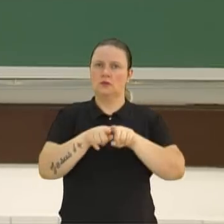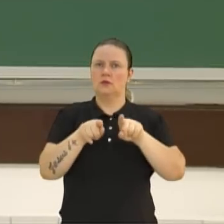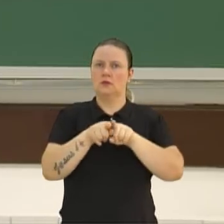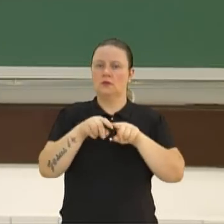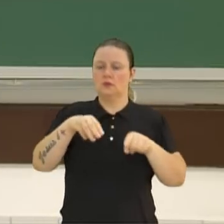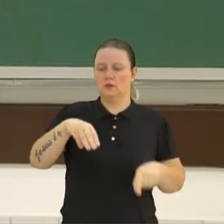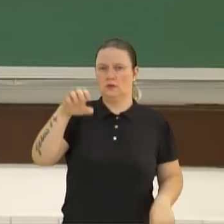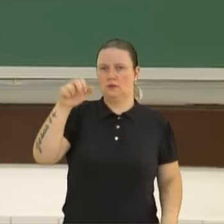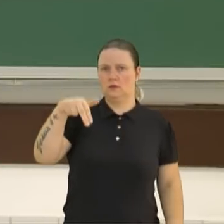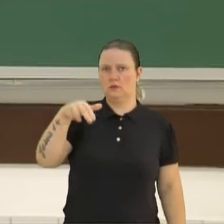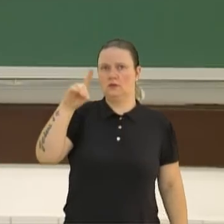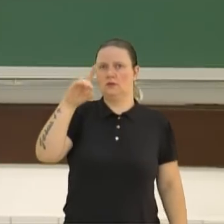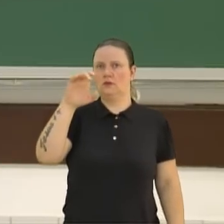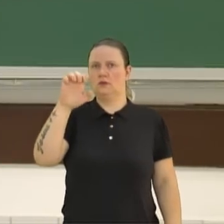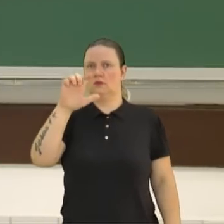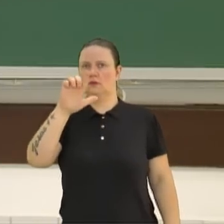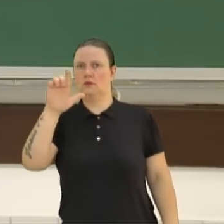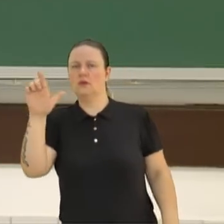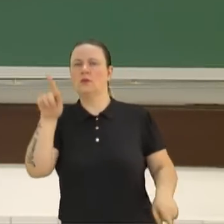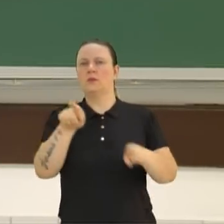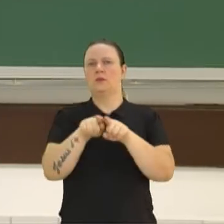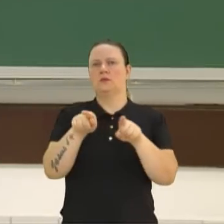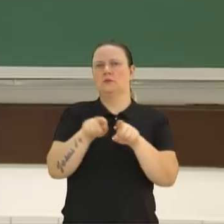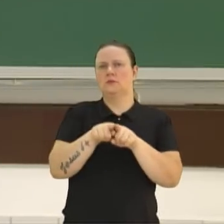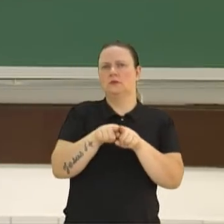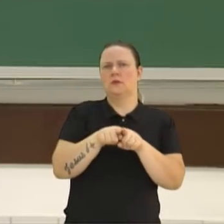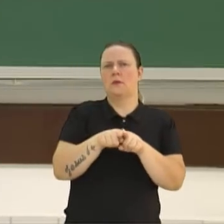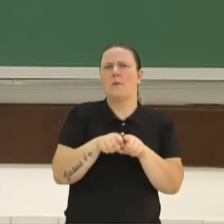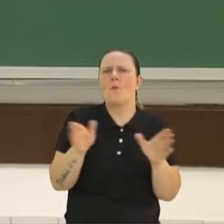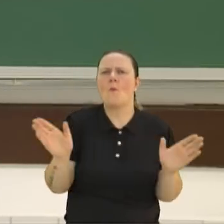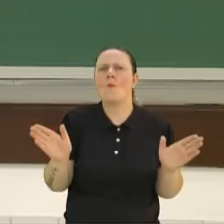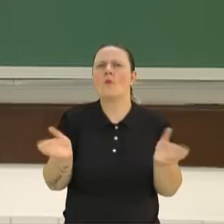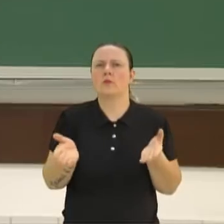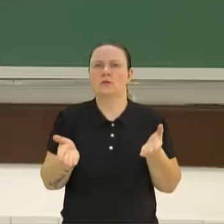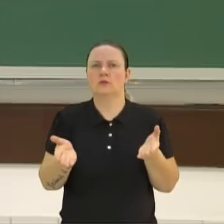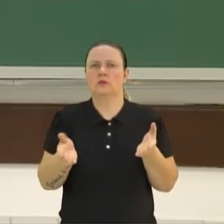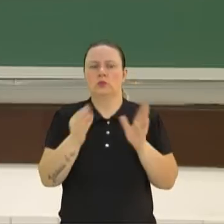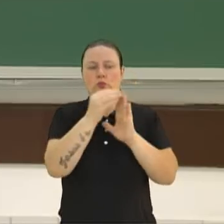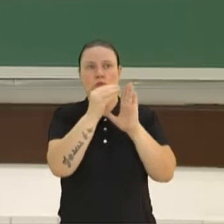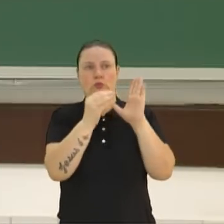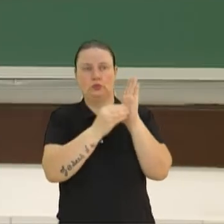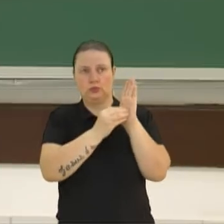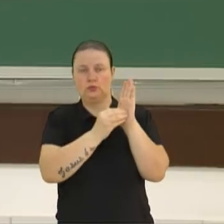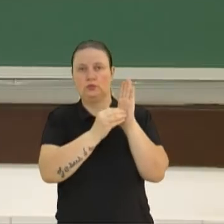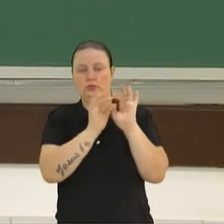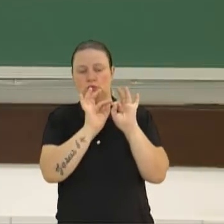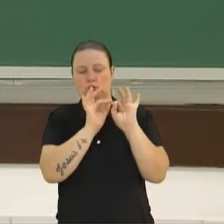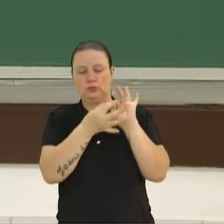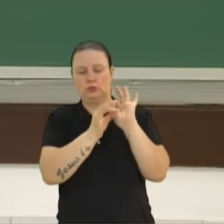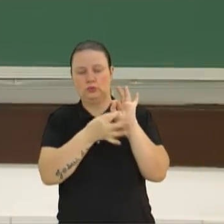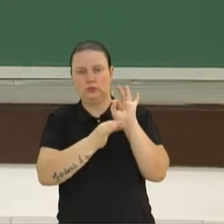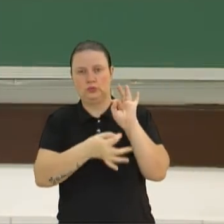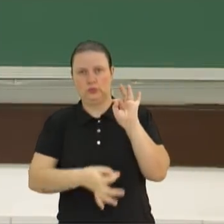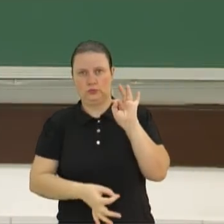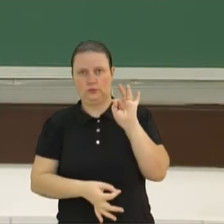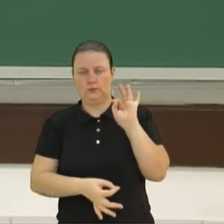mendeliana. Vamos lá para a genética moderna. Nossa, um monte de conteúdo. E aí eu trouxe aqui para vocês